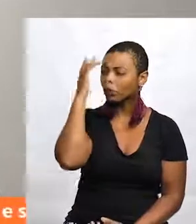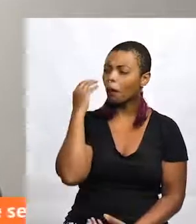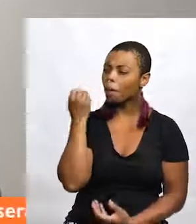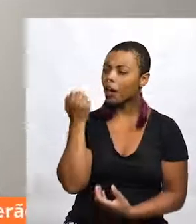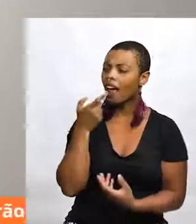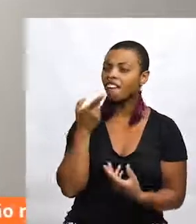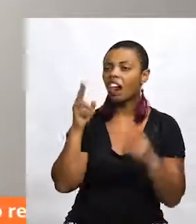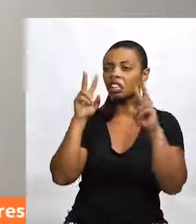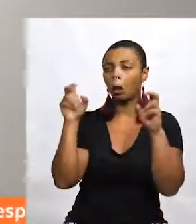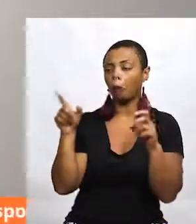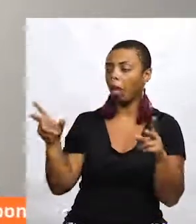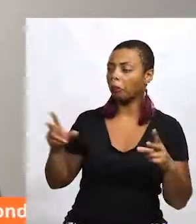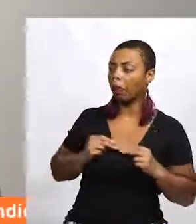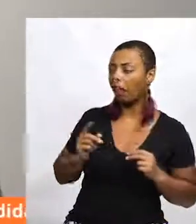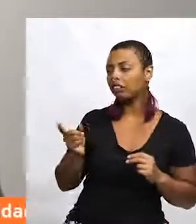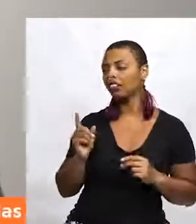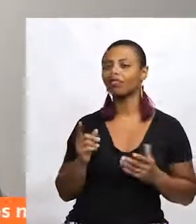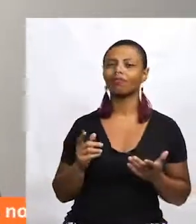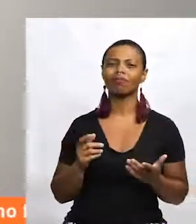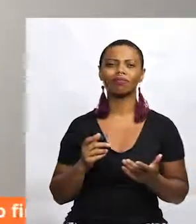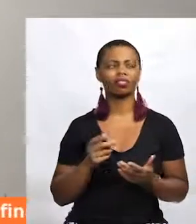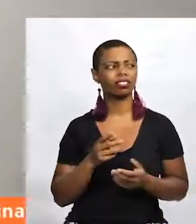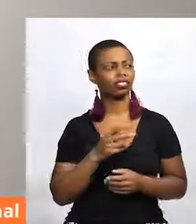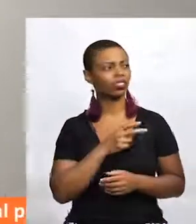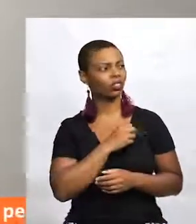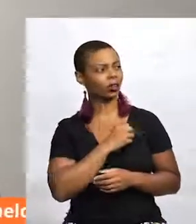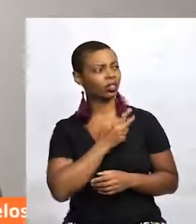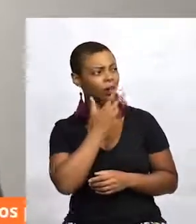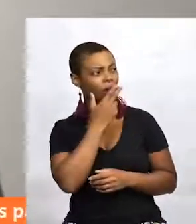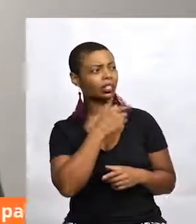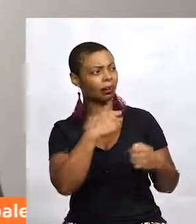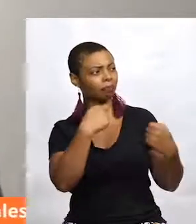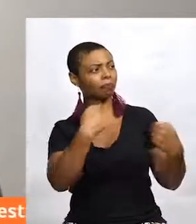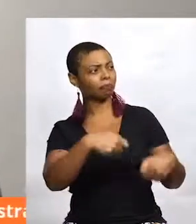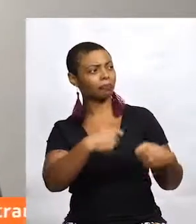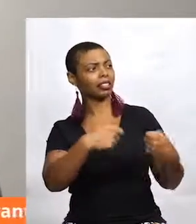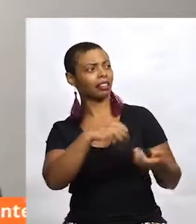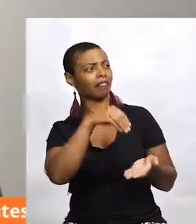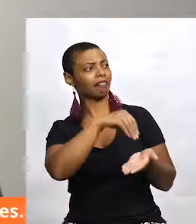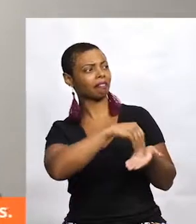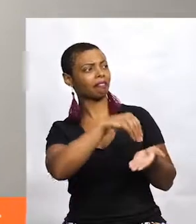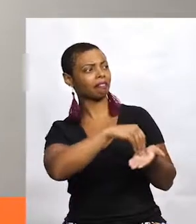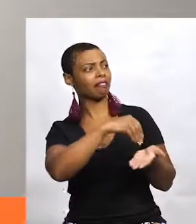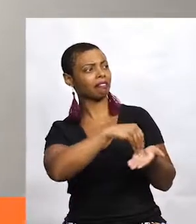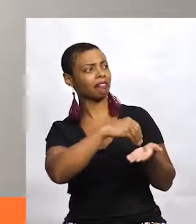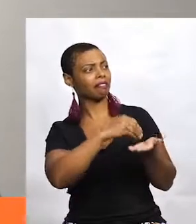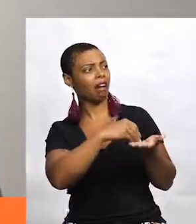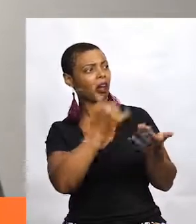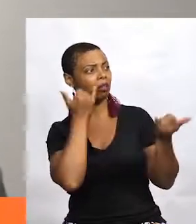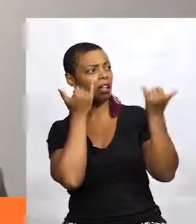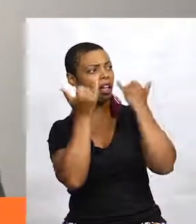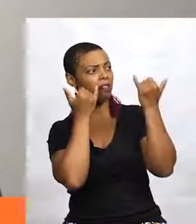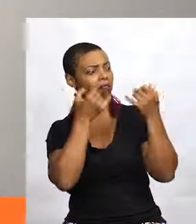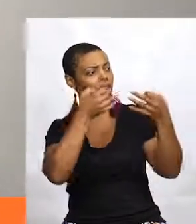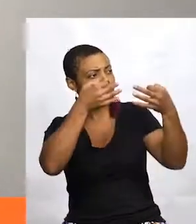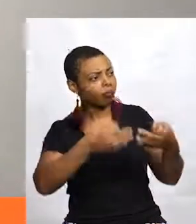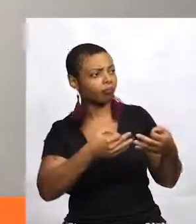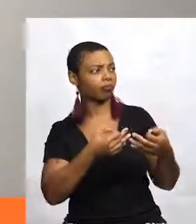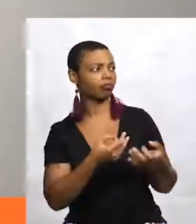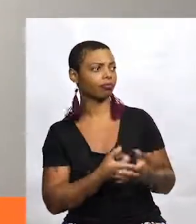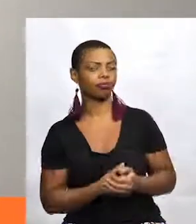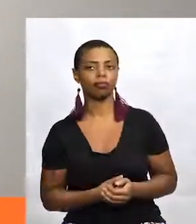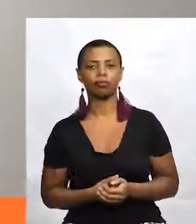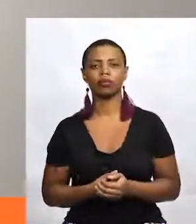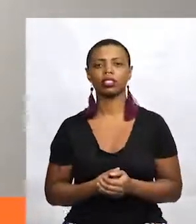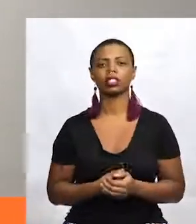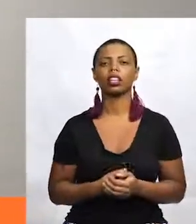nossa, realmente essa pessoa está muito aquém do que é uma ação afirmativa, né? Então, o que a gente quer? A pergunta que tem que ser feita, tem que deixar muito